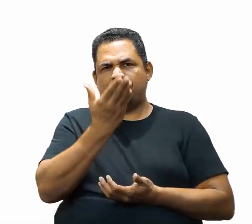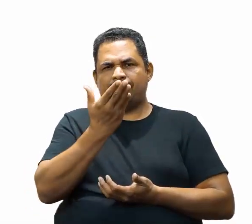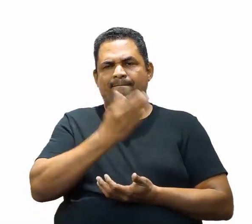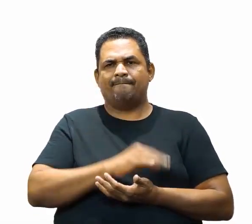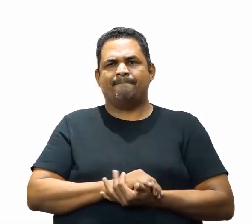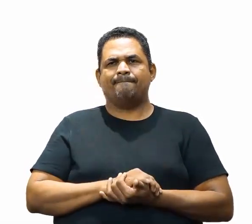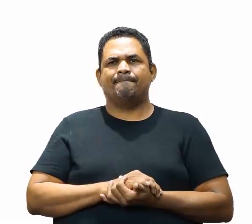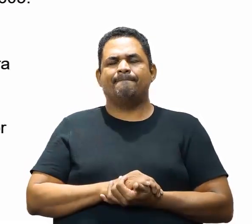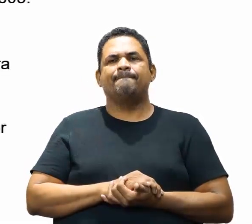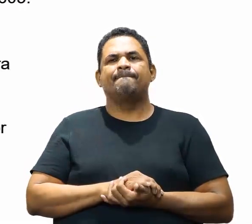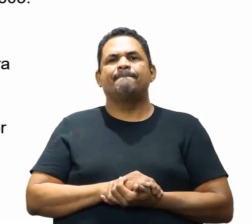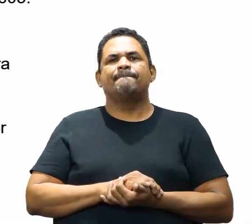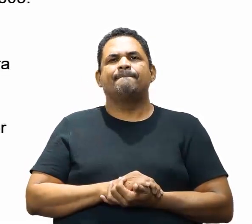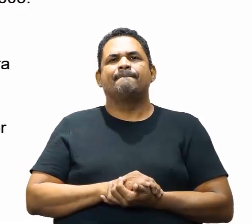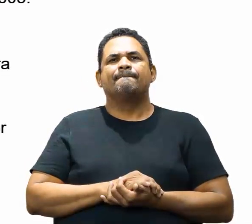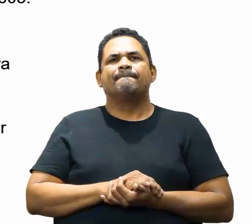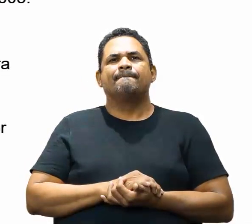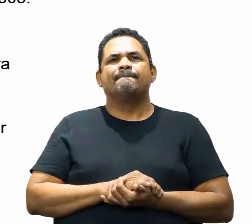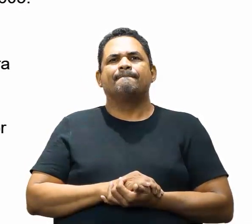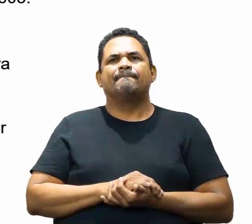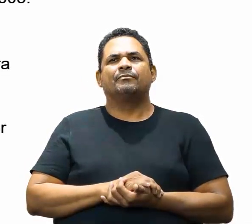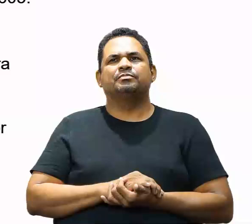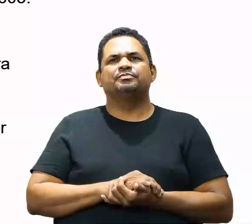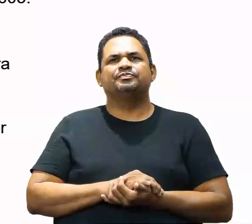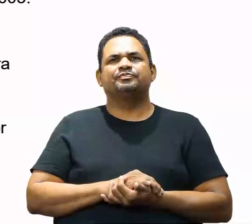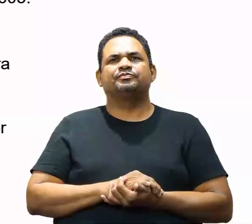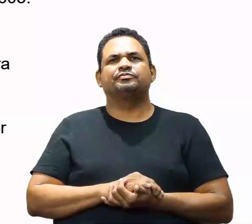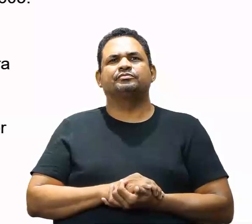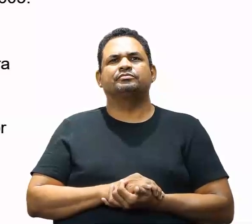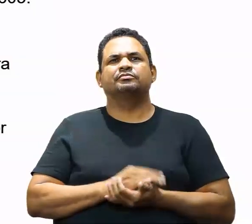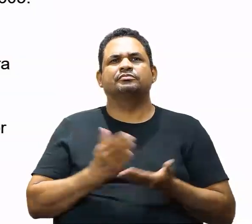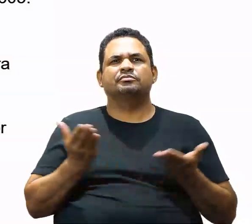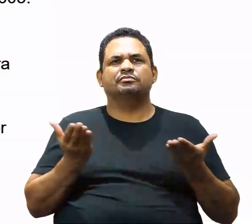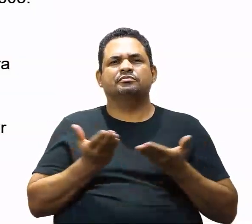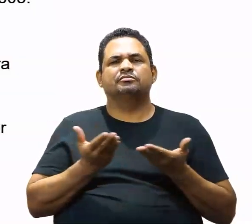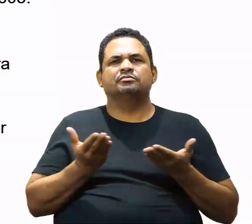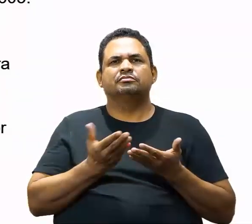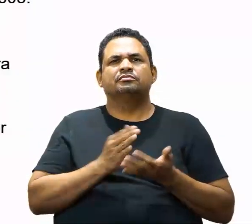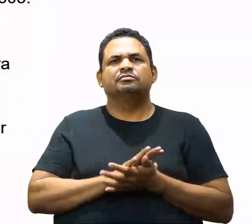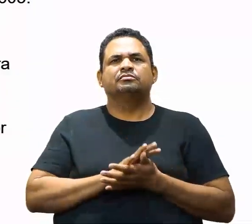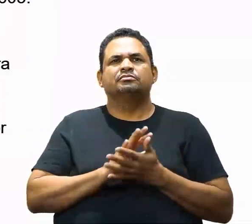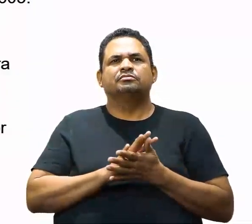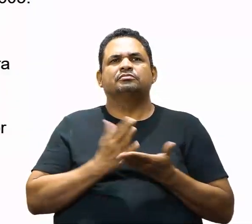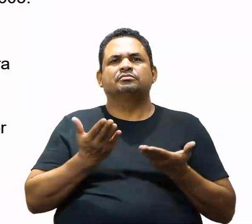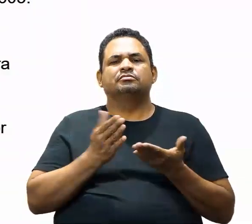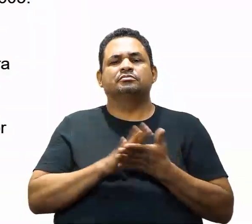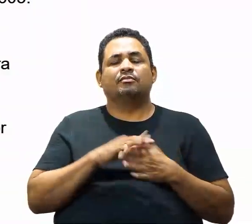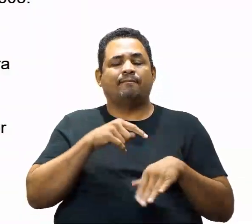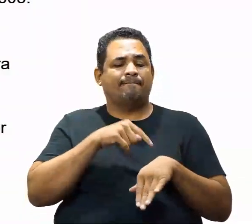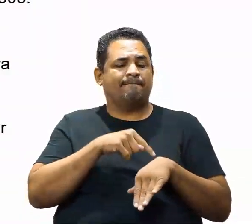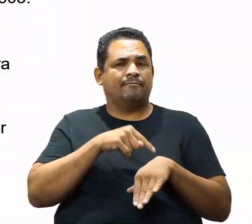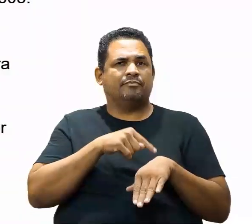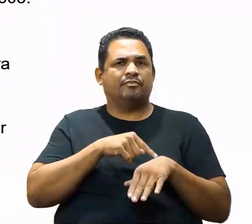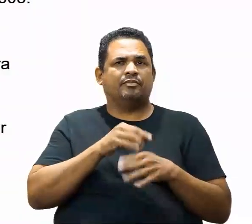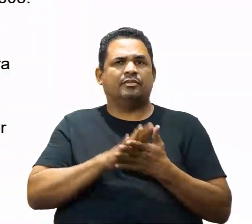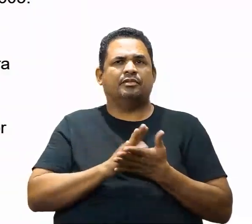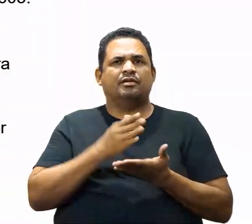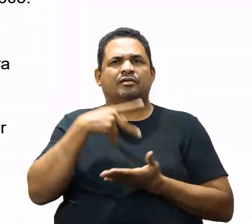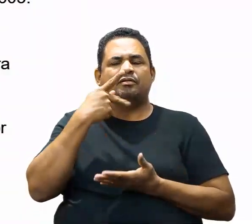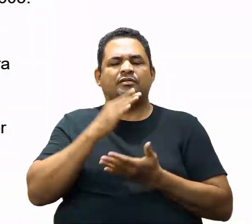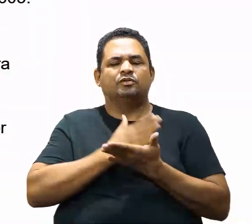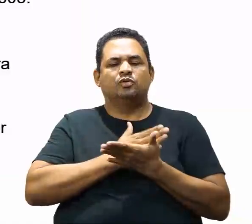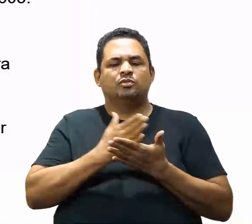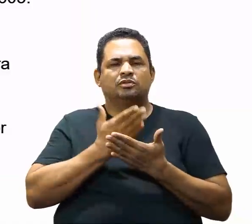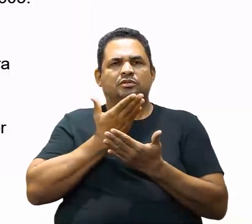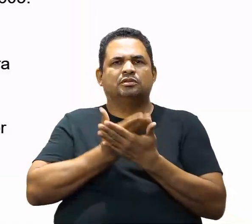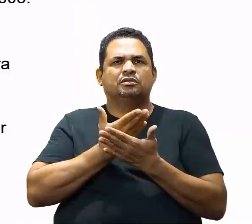rei, redes. Muito bem. E agora, nós chegamos àquele momento que dissemos no início da nossa